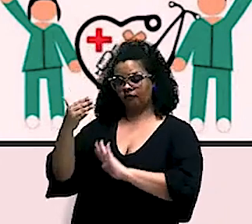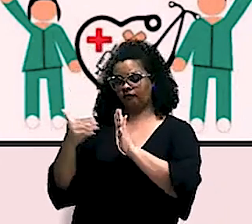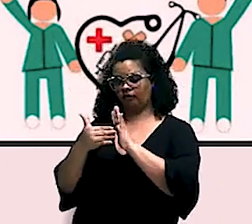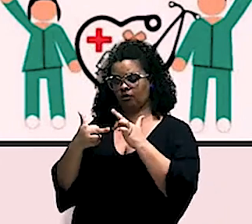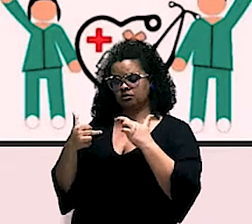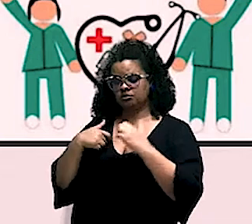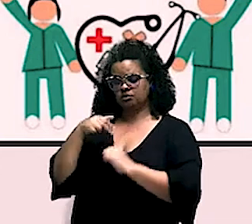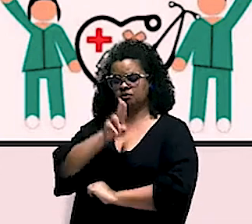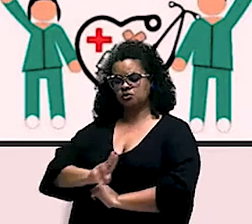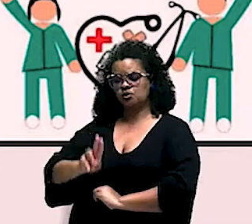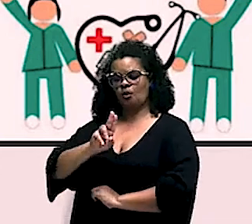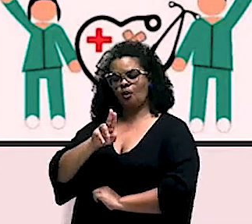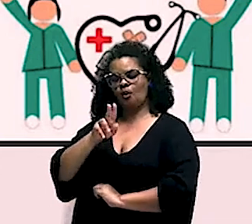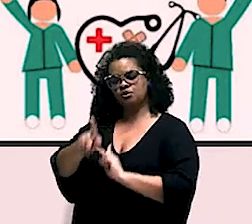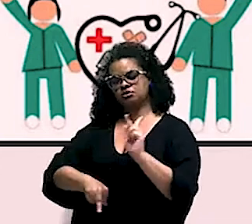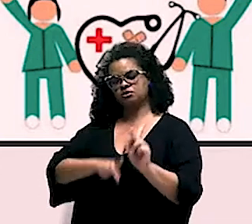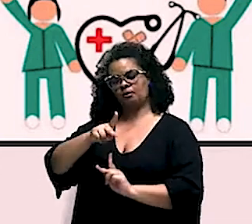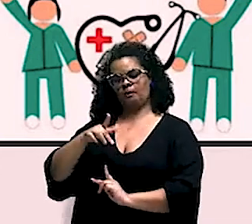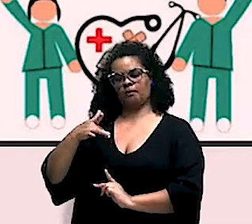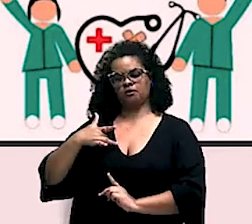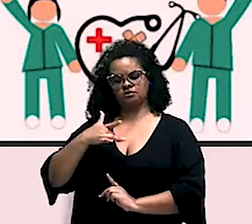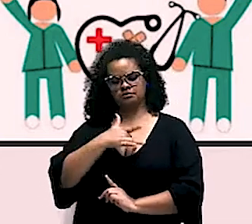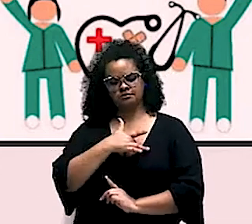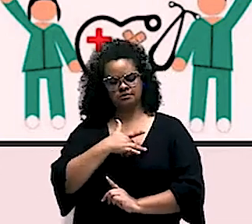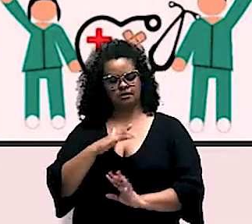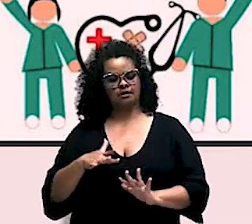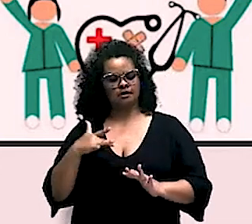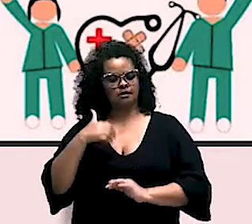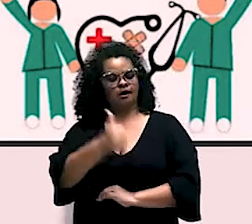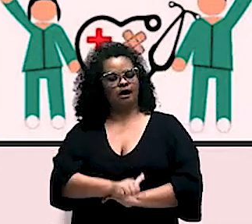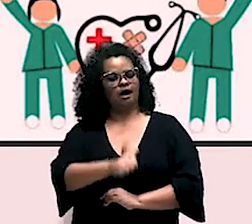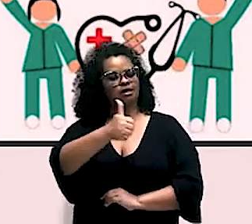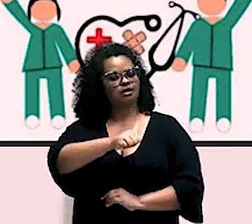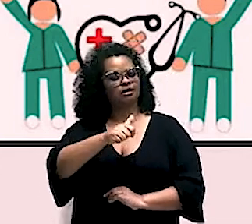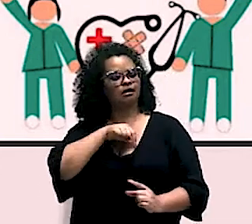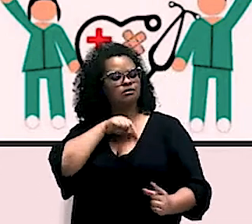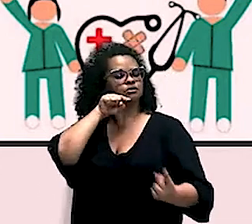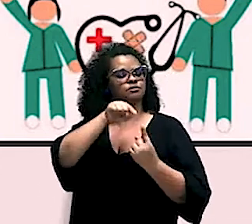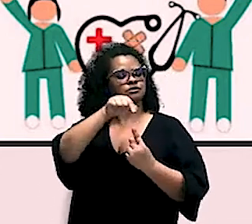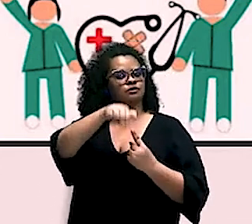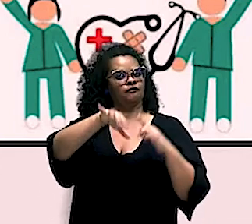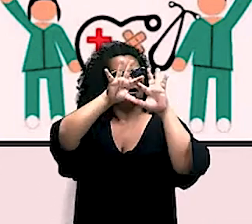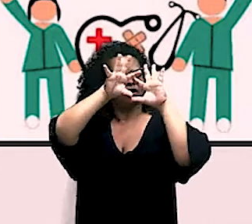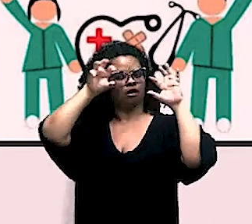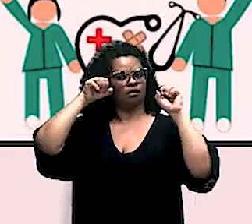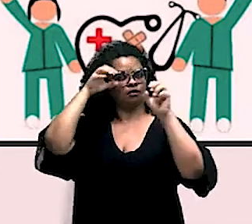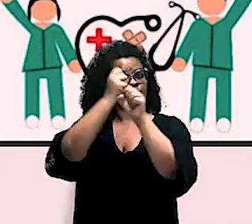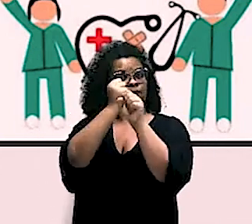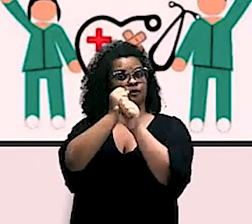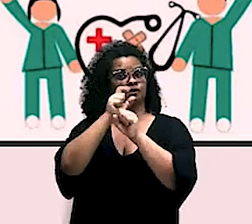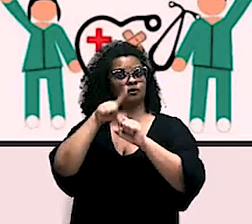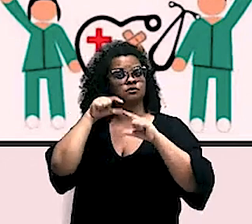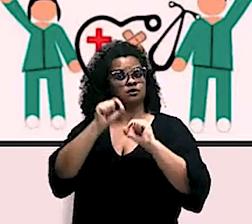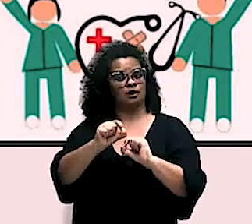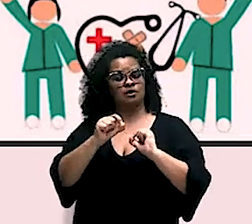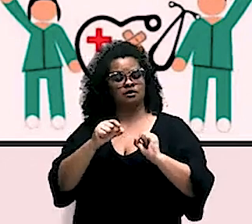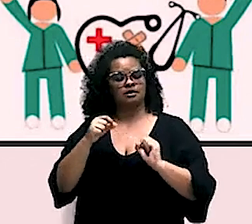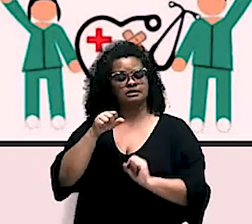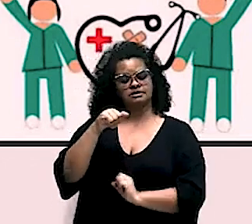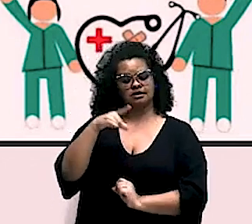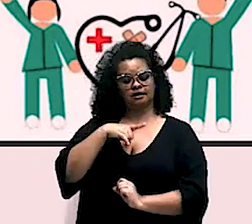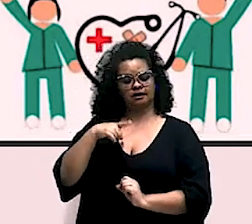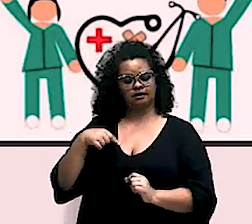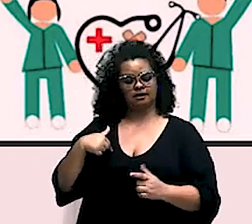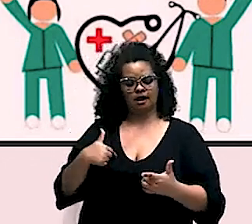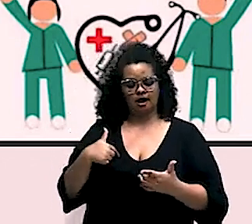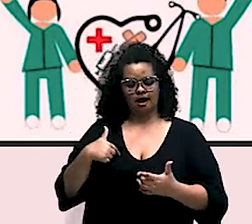de eficiência no gasto público, um dos objetos de análise aqui do tribunal, a gente sabe que quando uma